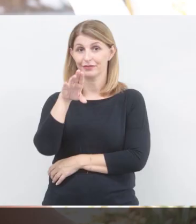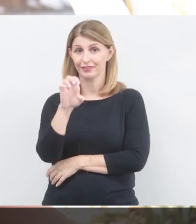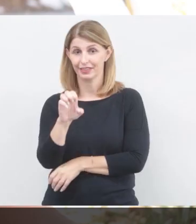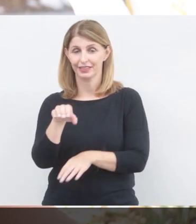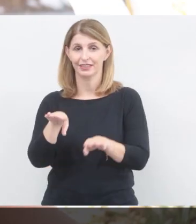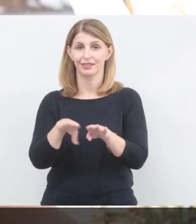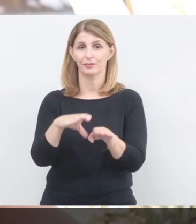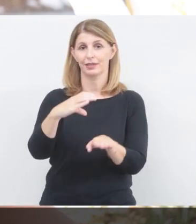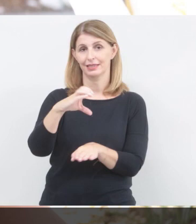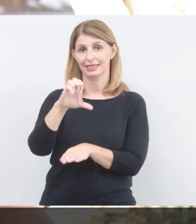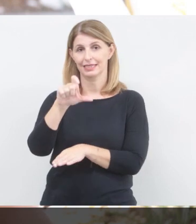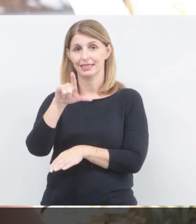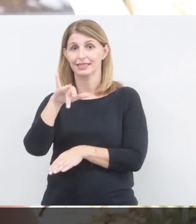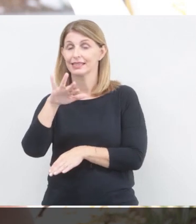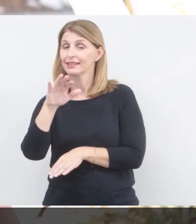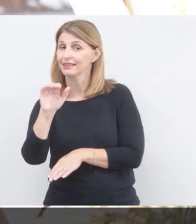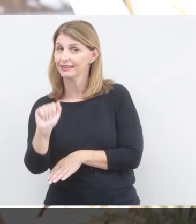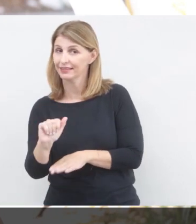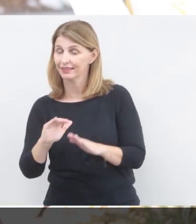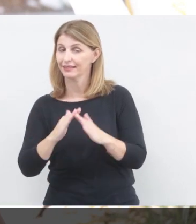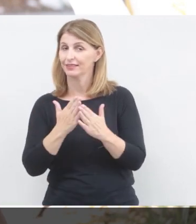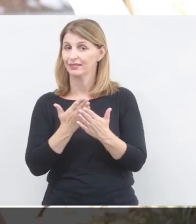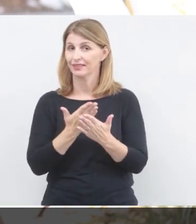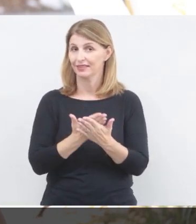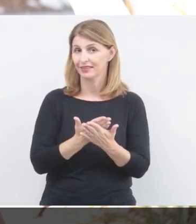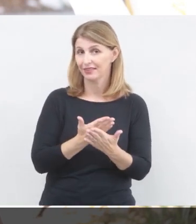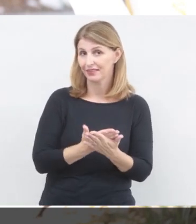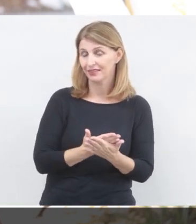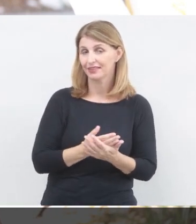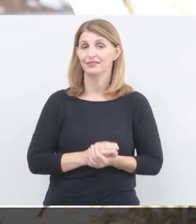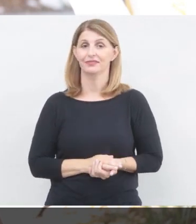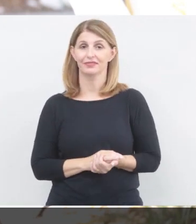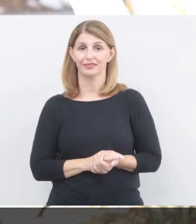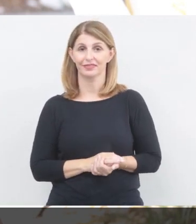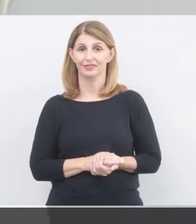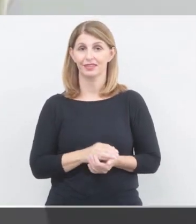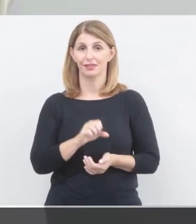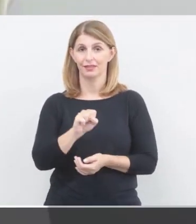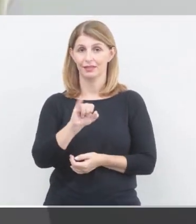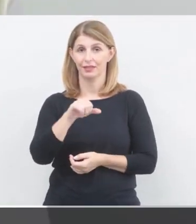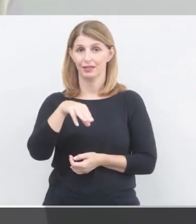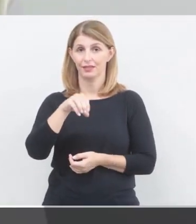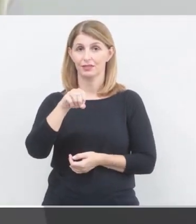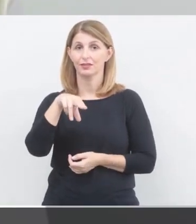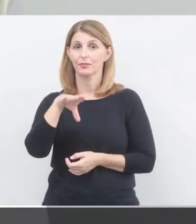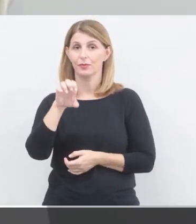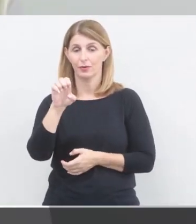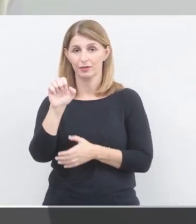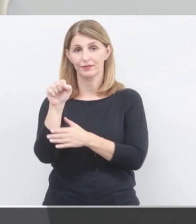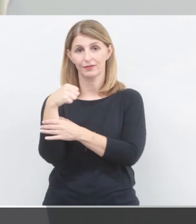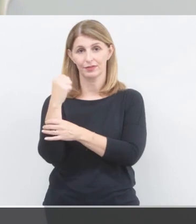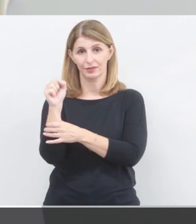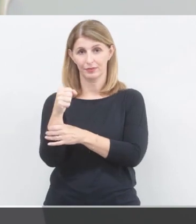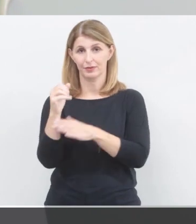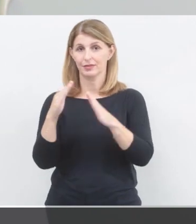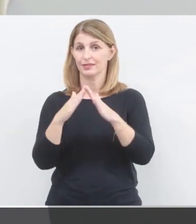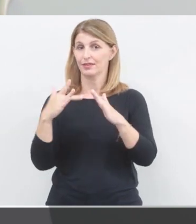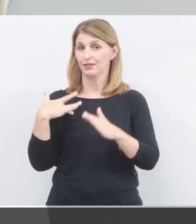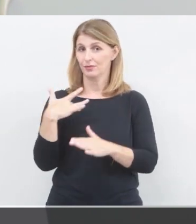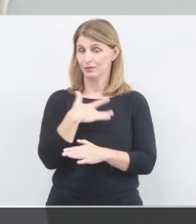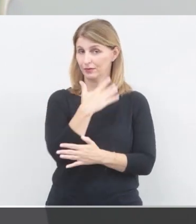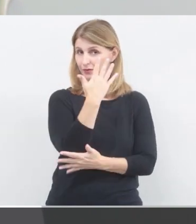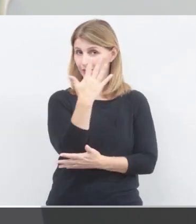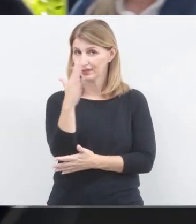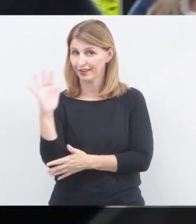3, a Celina, da Escola Municipal, professora Laci Luiza da Cruz Flores, e a Simone, fisioterapeuta da Unidade de Saúde